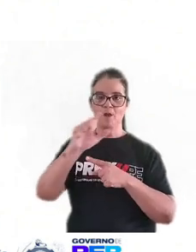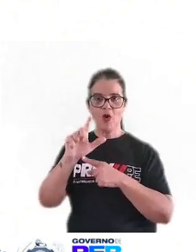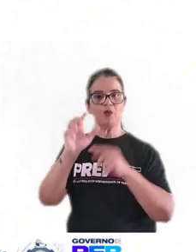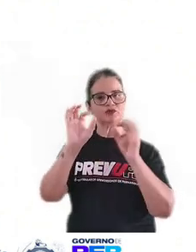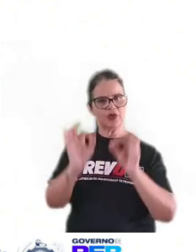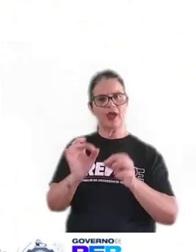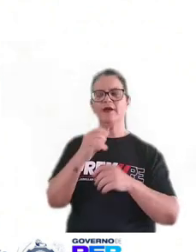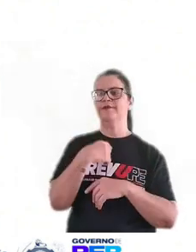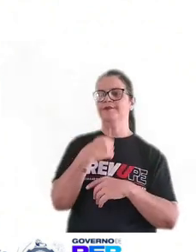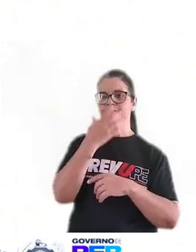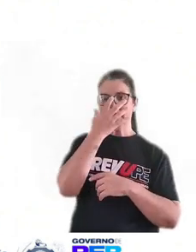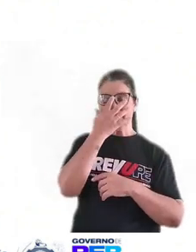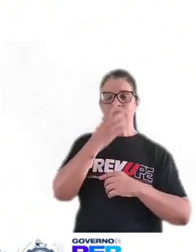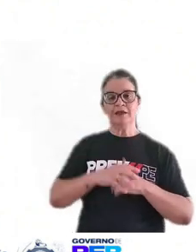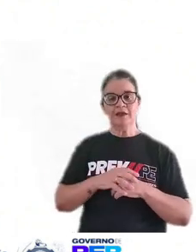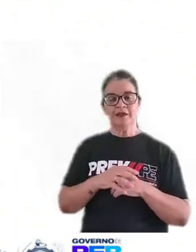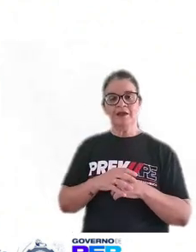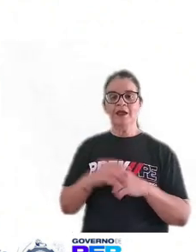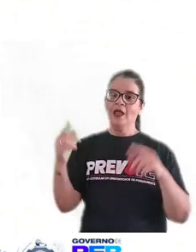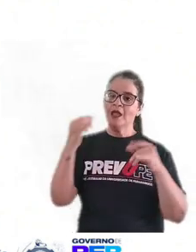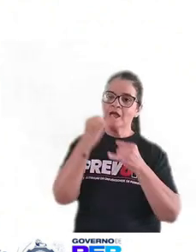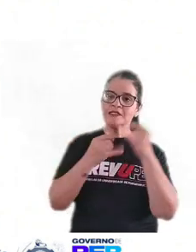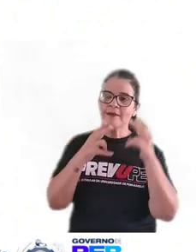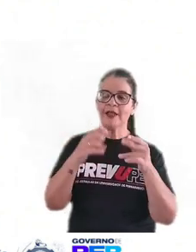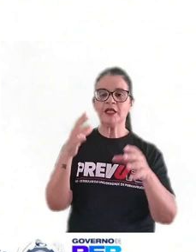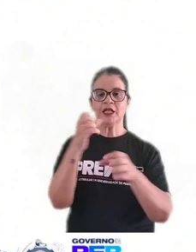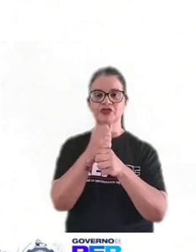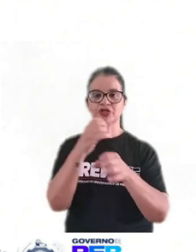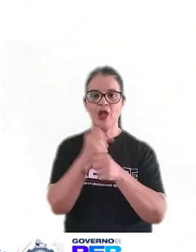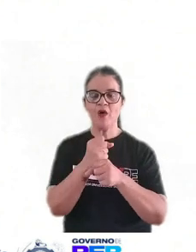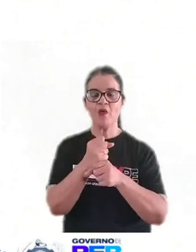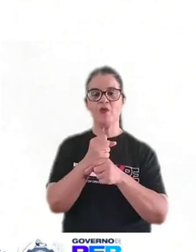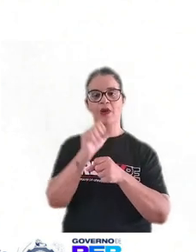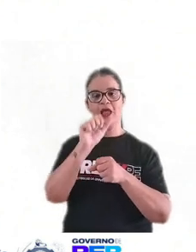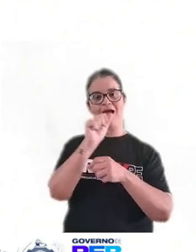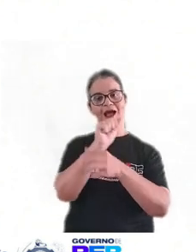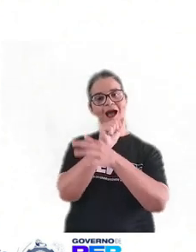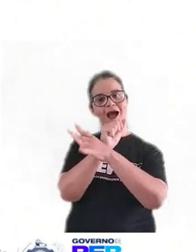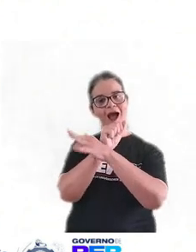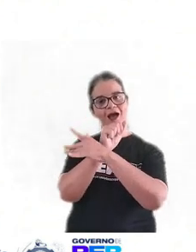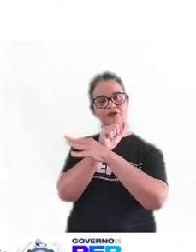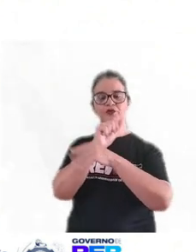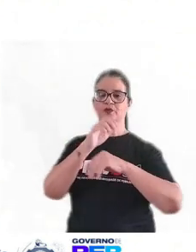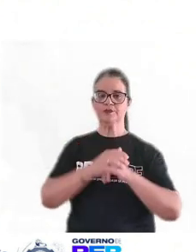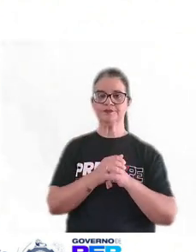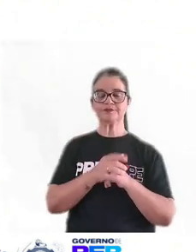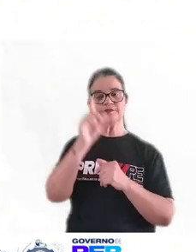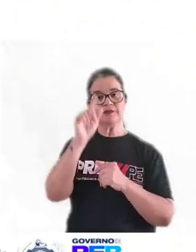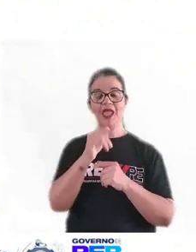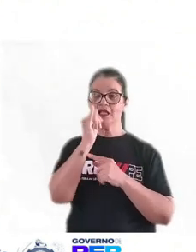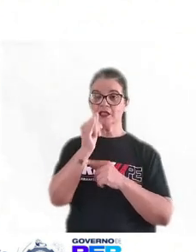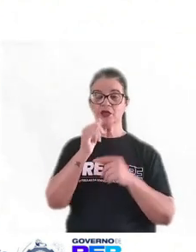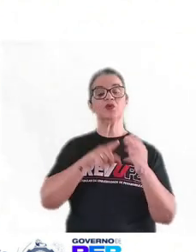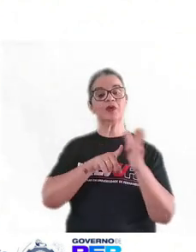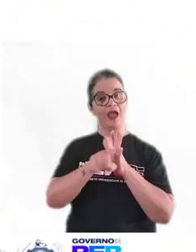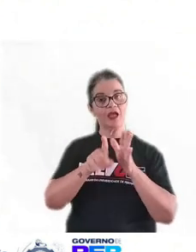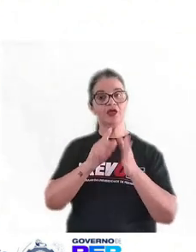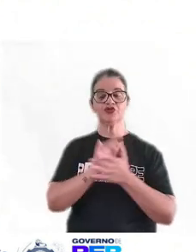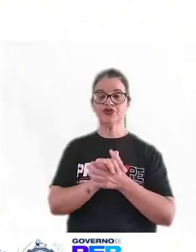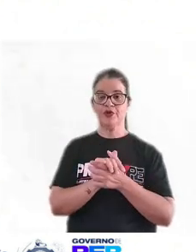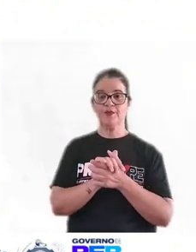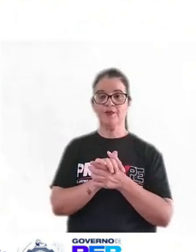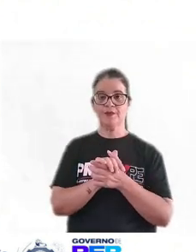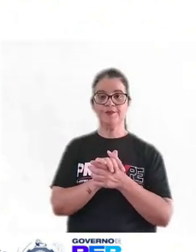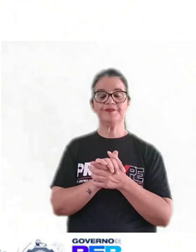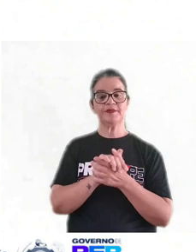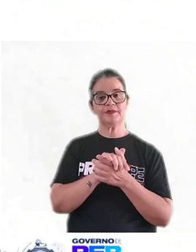gramas é 2 mols. Forma semelhante, a gente calcula para o ácido clorídrico. Então, é dito